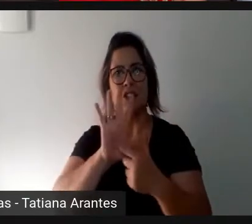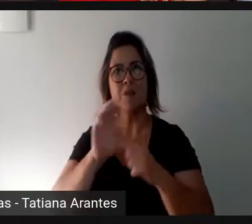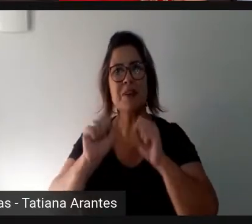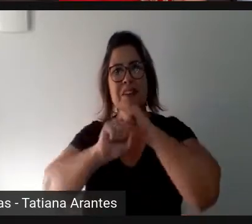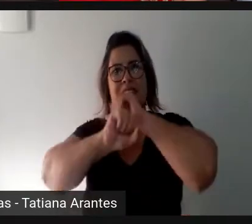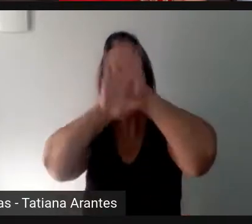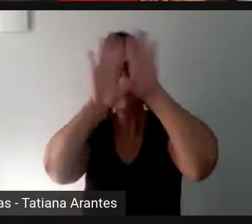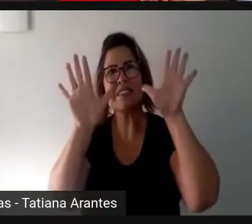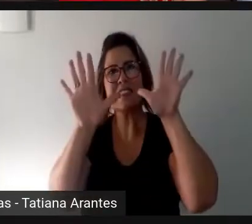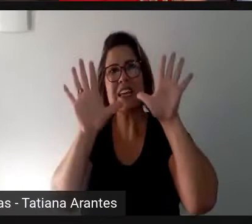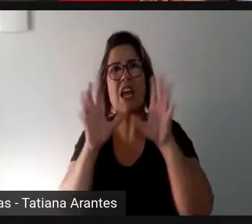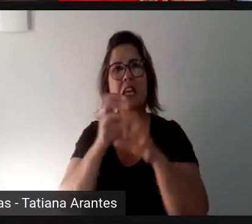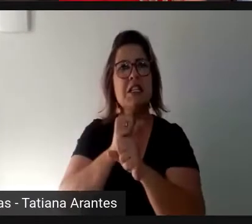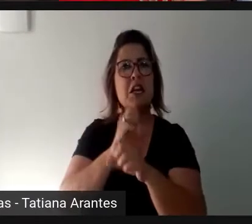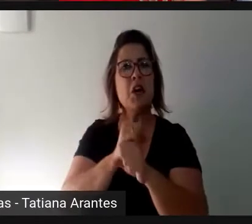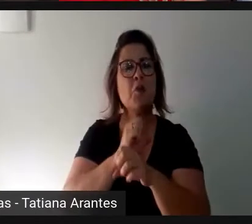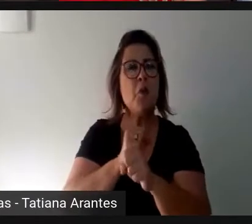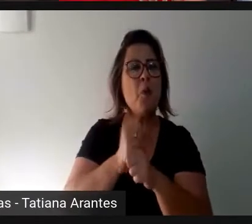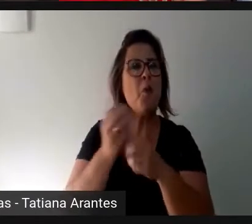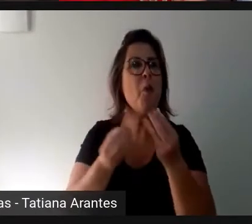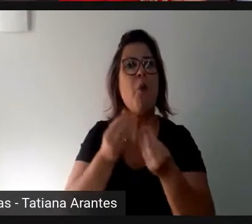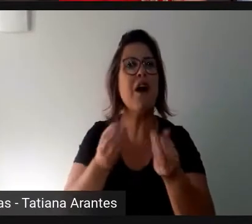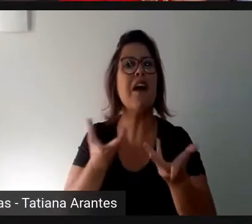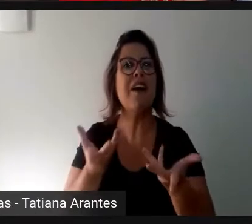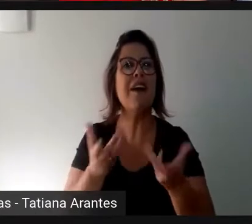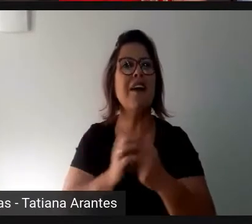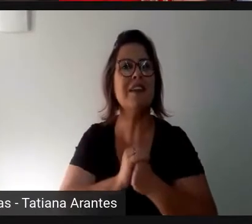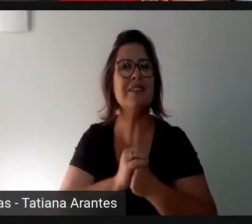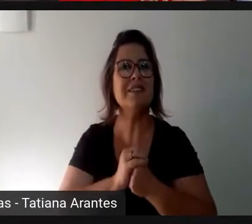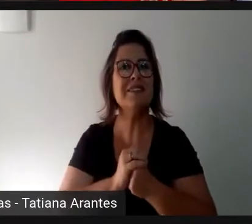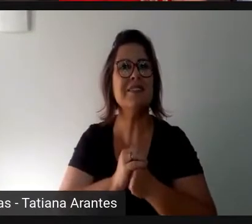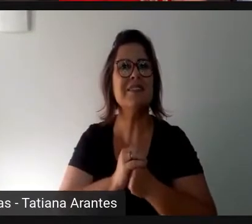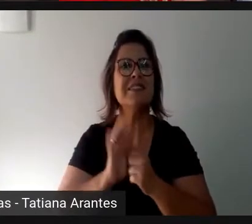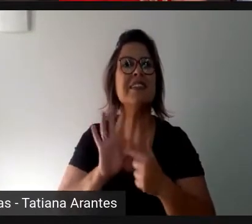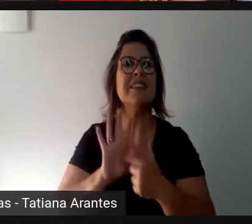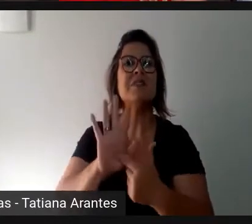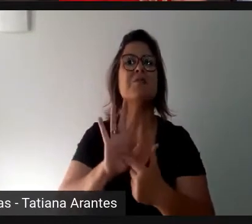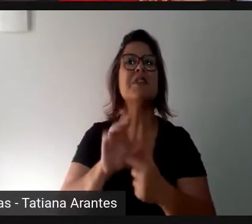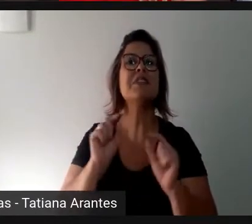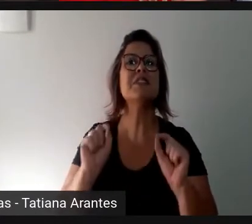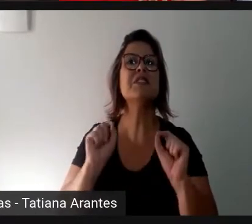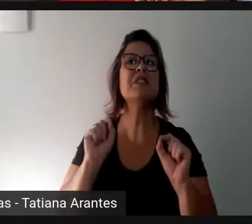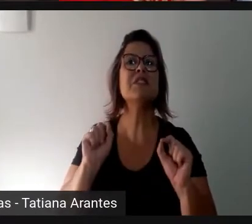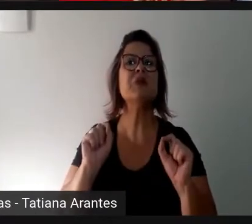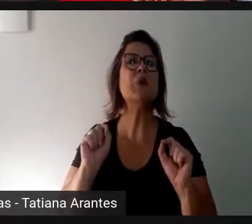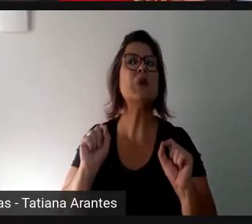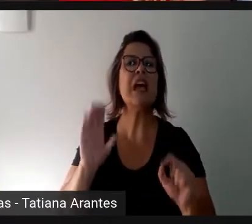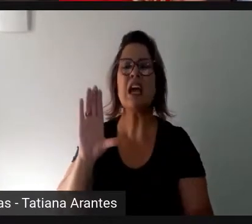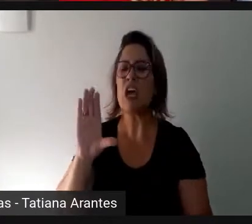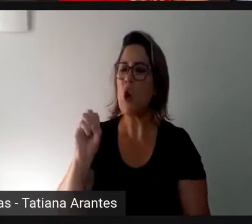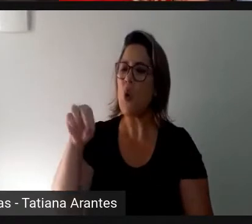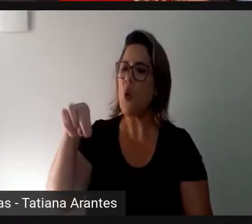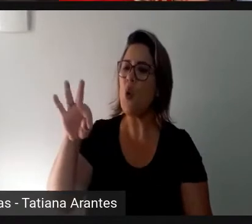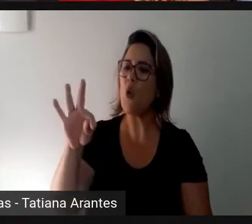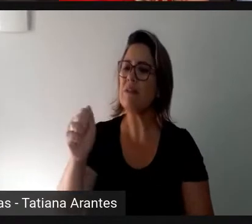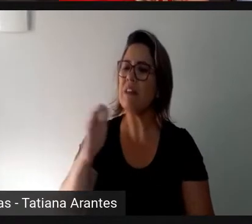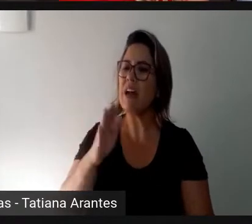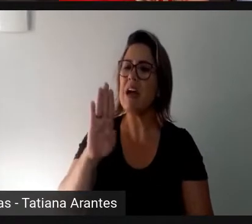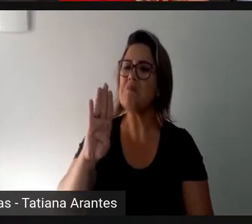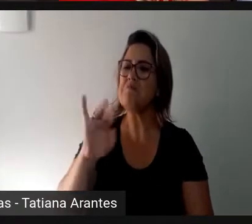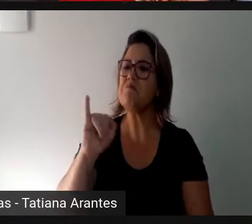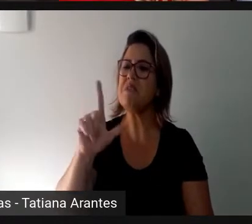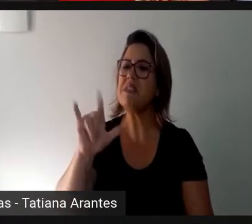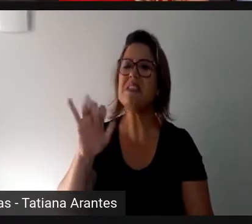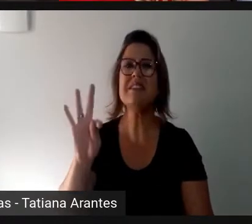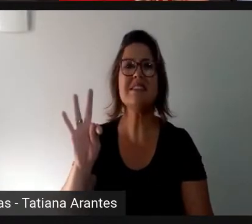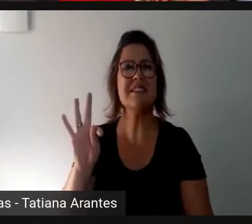accountability, eu tenho que ter os dois, ou qual a diferença? E afinal de contas, o que é esse tal desse trem, desse accountability? Eu falo o seguinte, ó, você tem